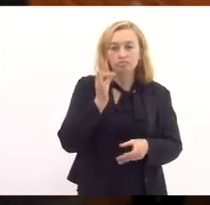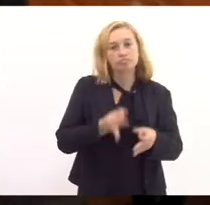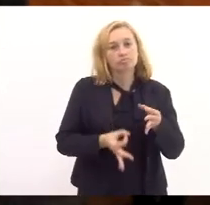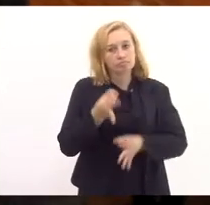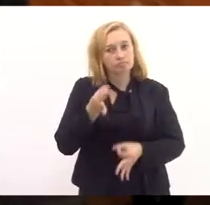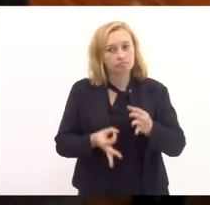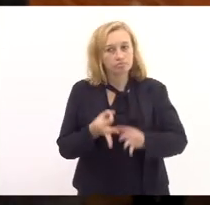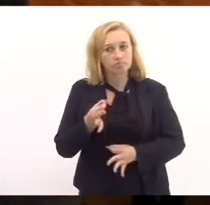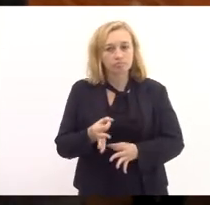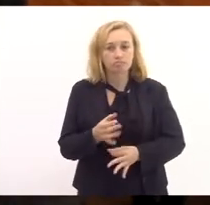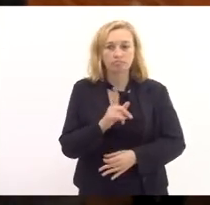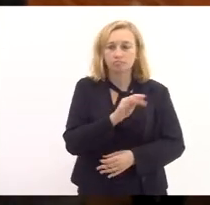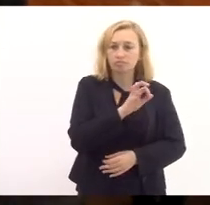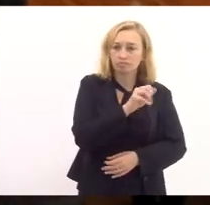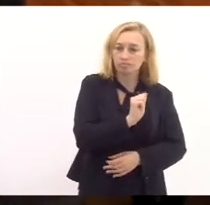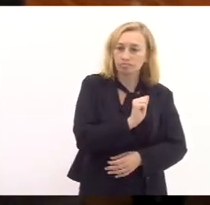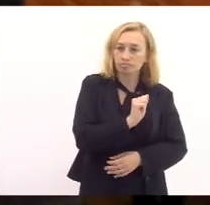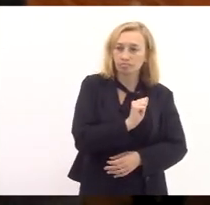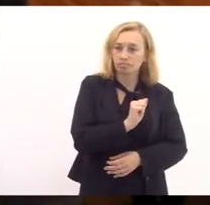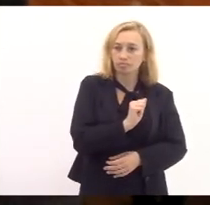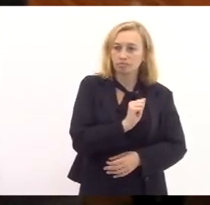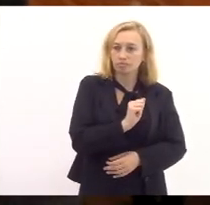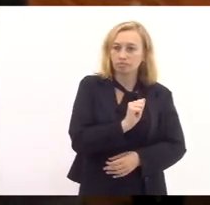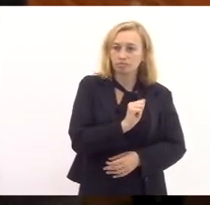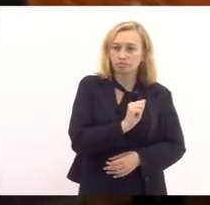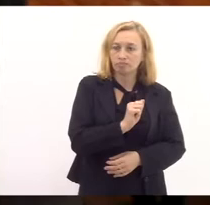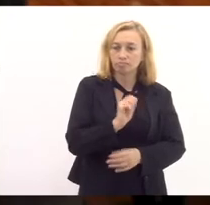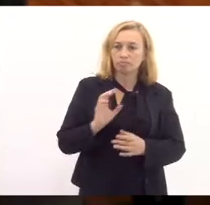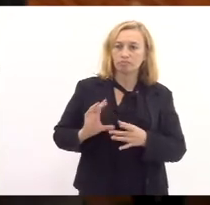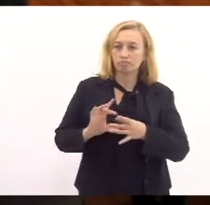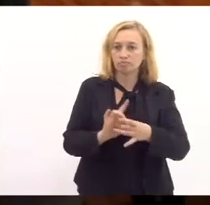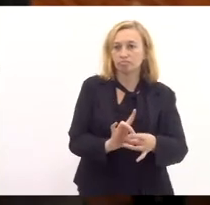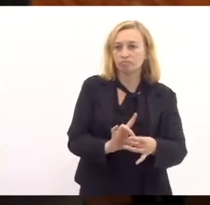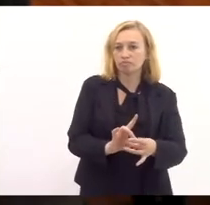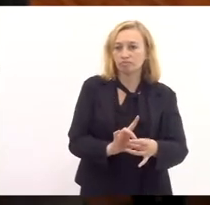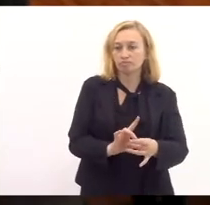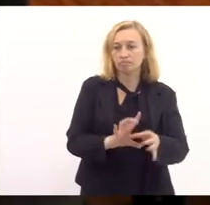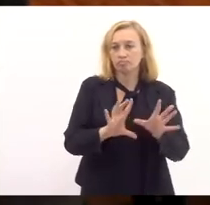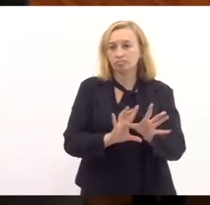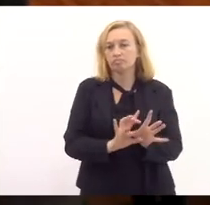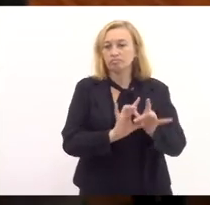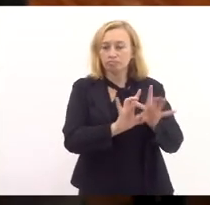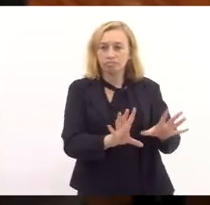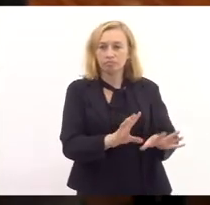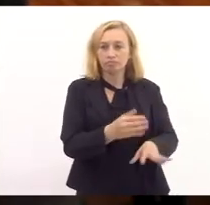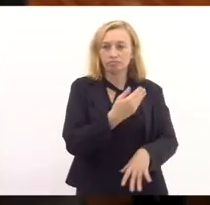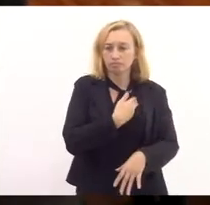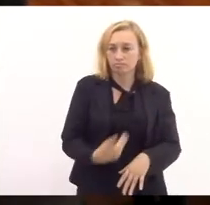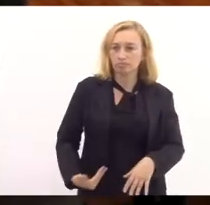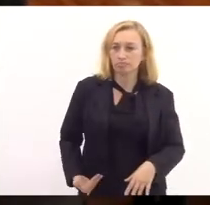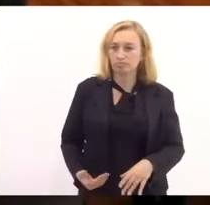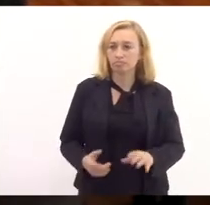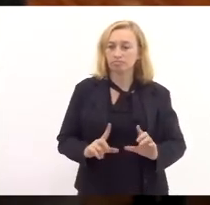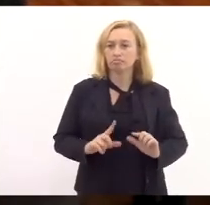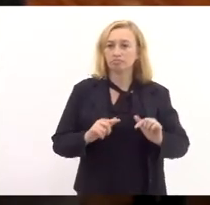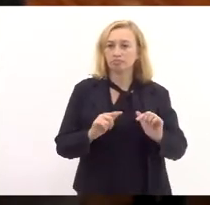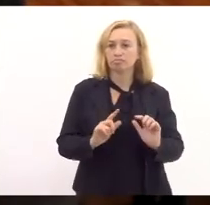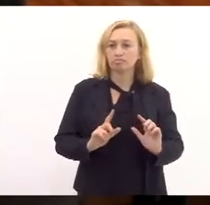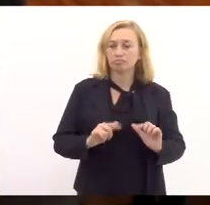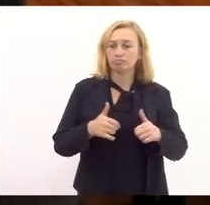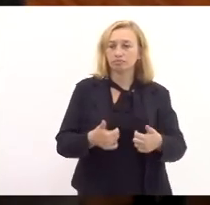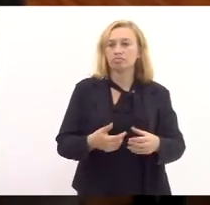jurídicos de que a agência estaria vinculada a uma autorização governamental para a realização de concurso.